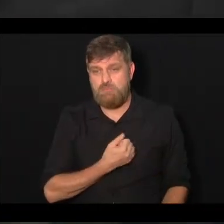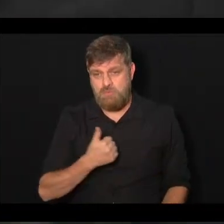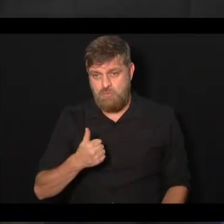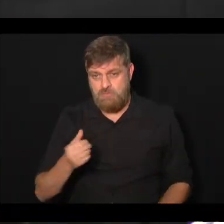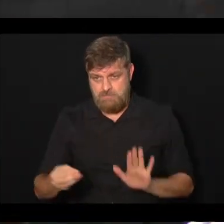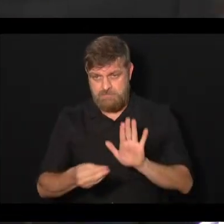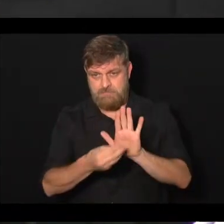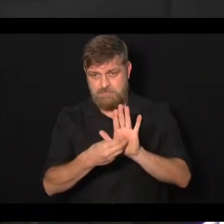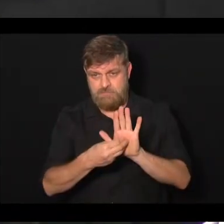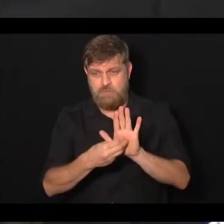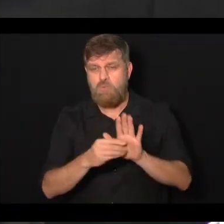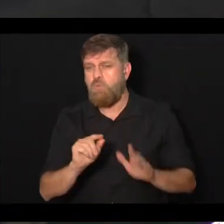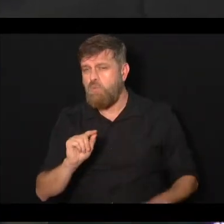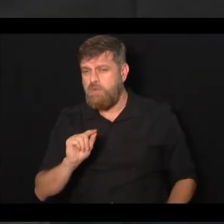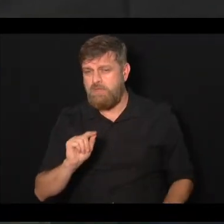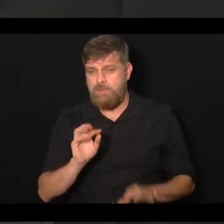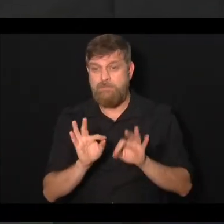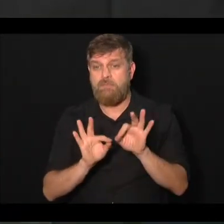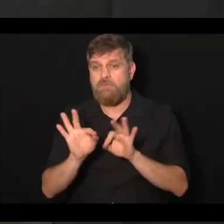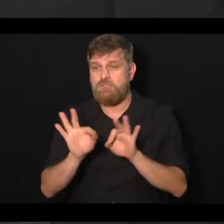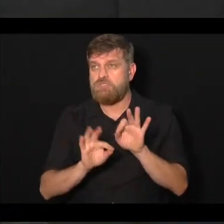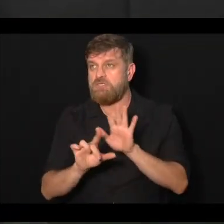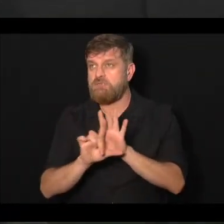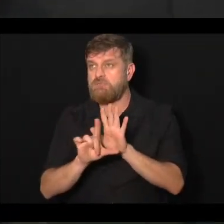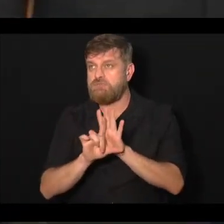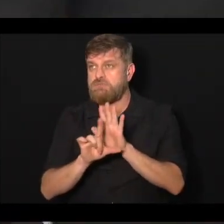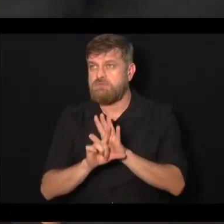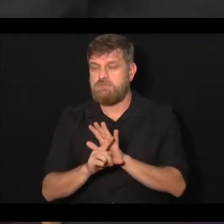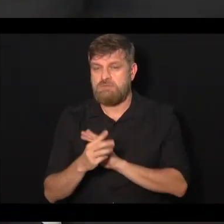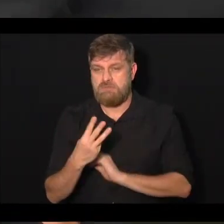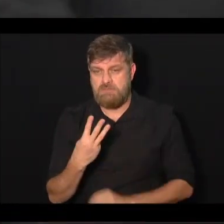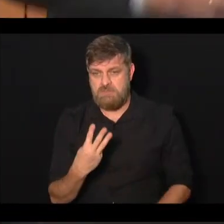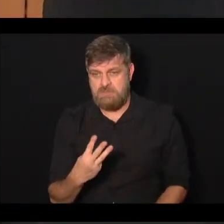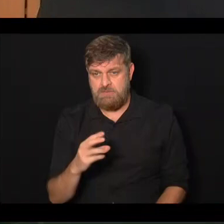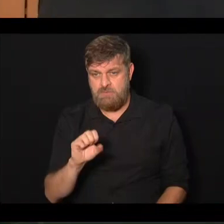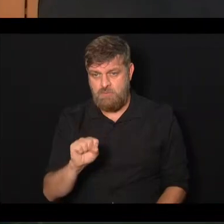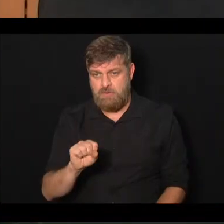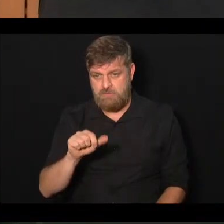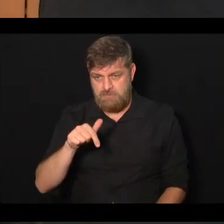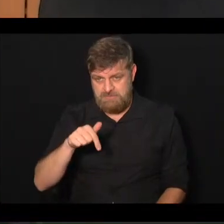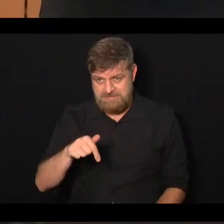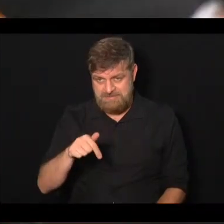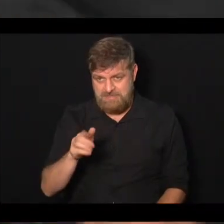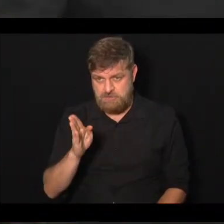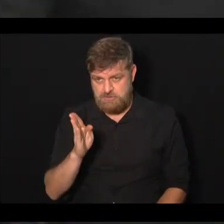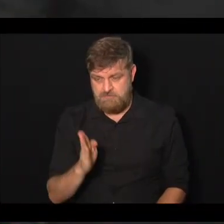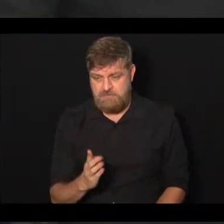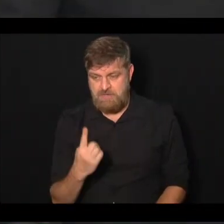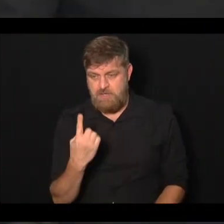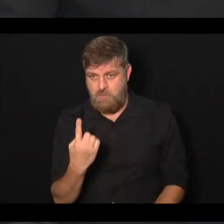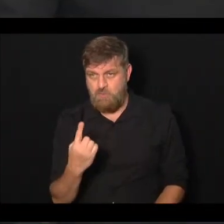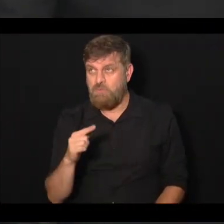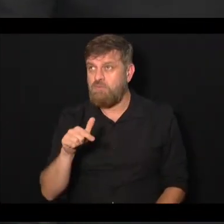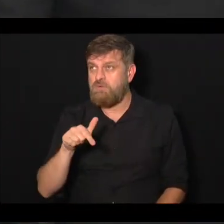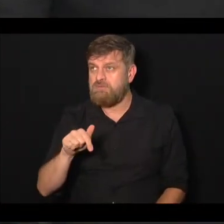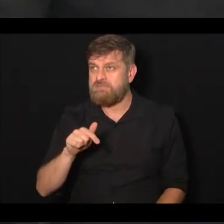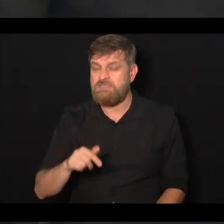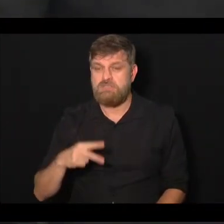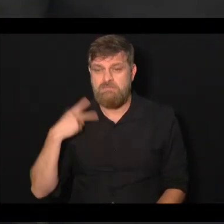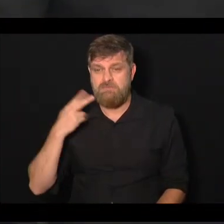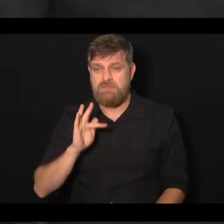210019, item 1. Primeira discussão e votação do projeto de lei 38717,